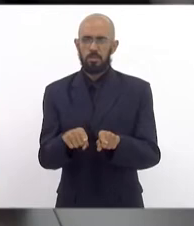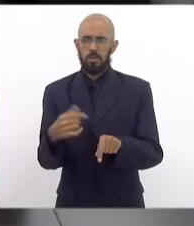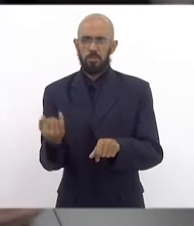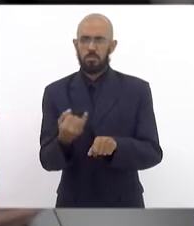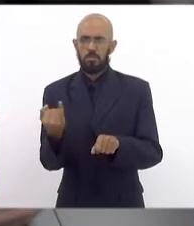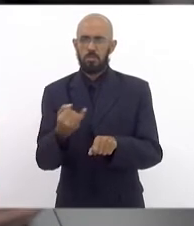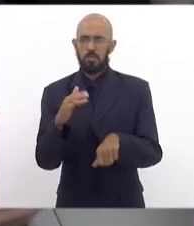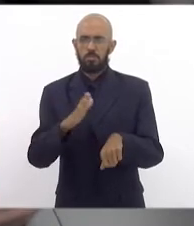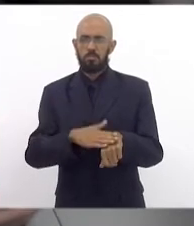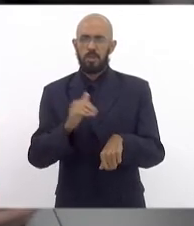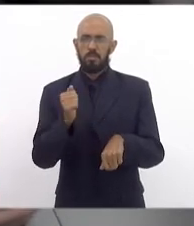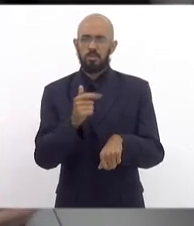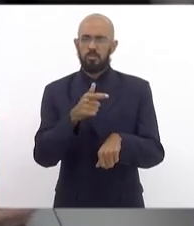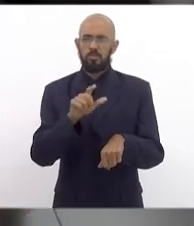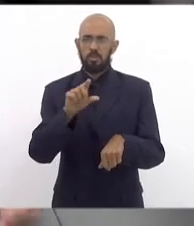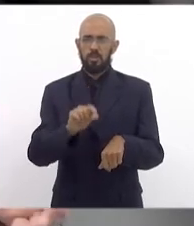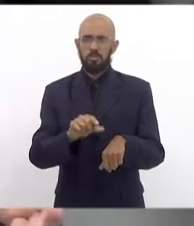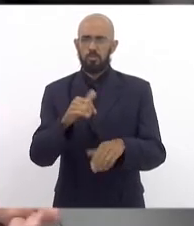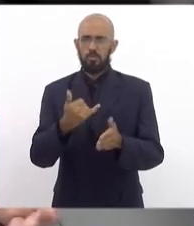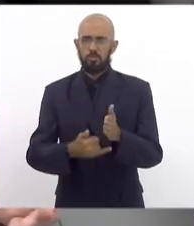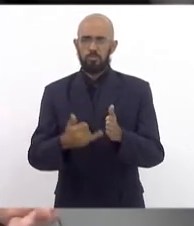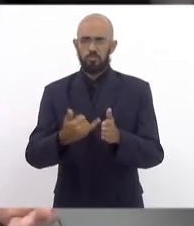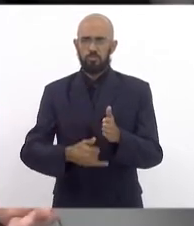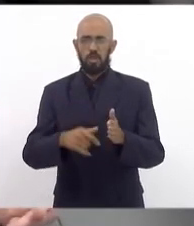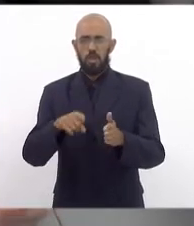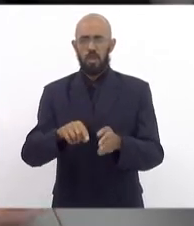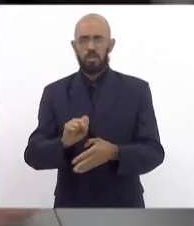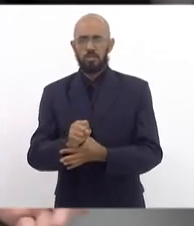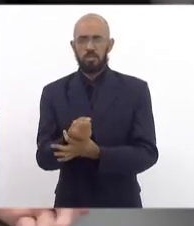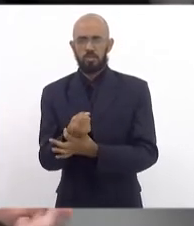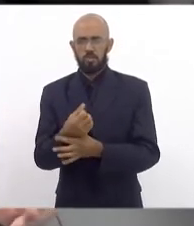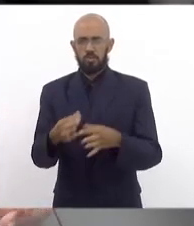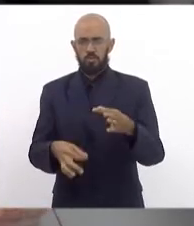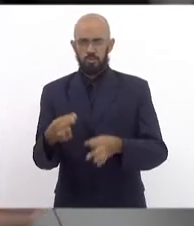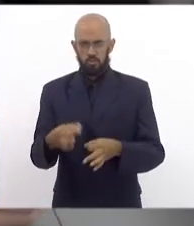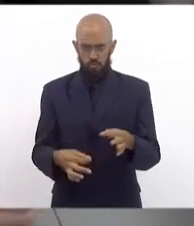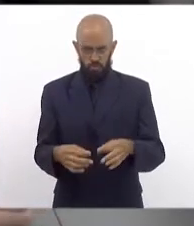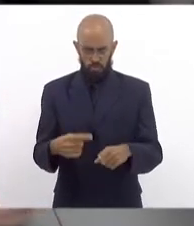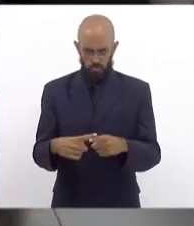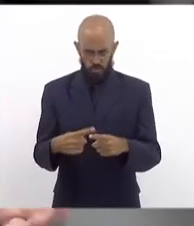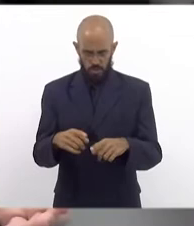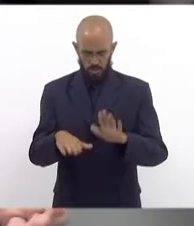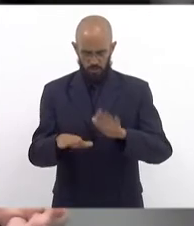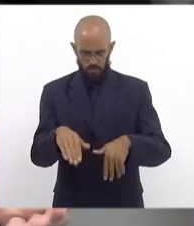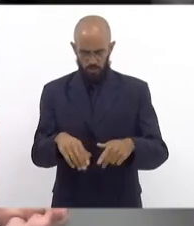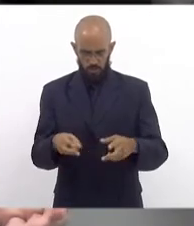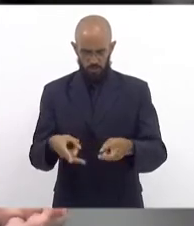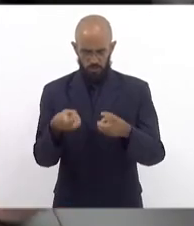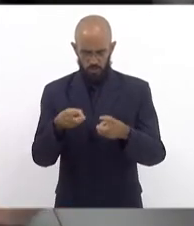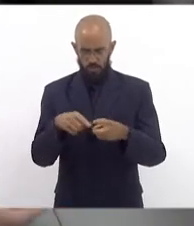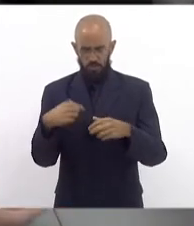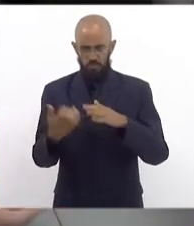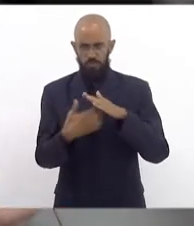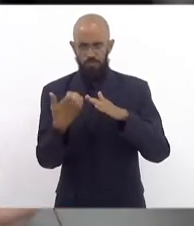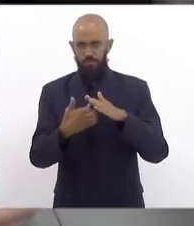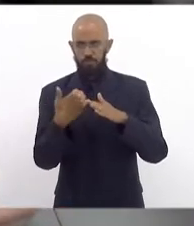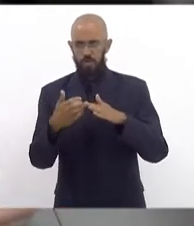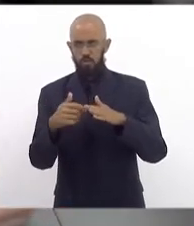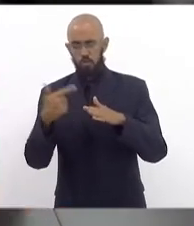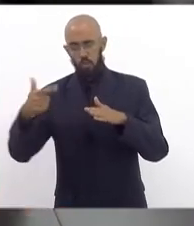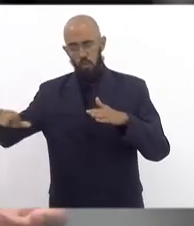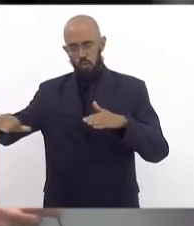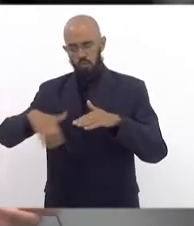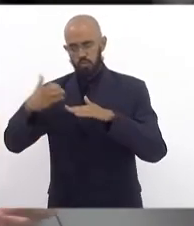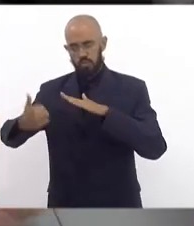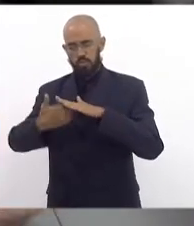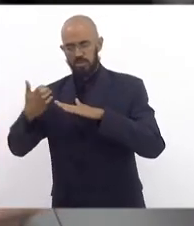importante do que uma redução da Carga Tributária é uma segurança jurídica a gente vê é empresas vindo de fora do Estado como